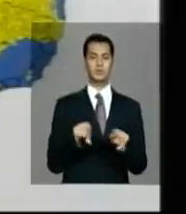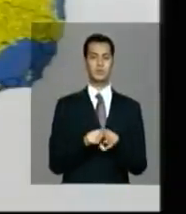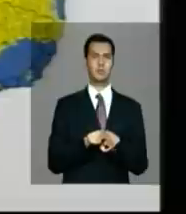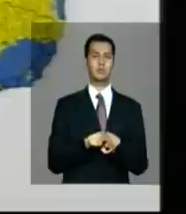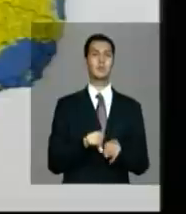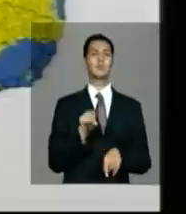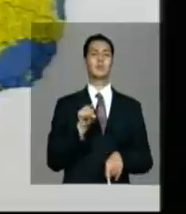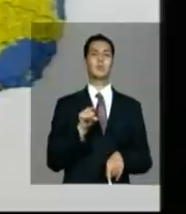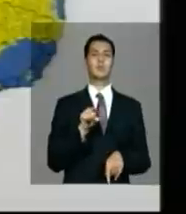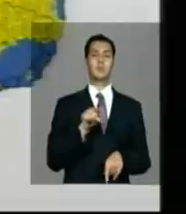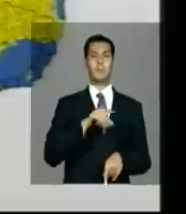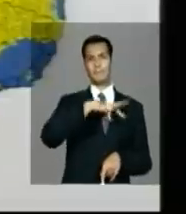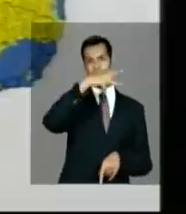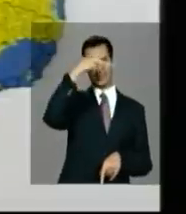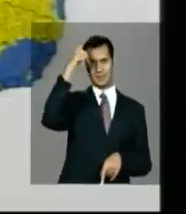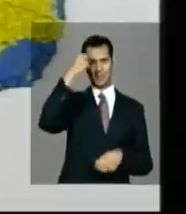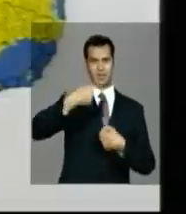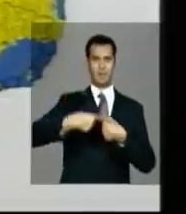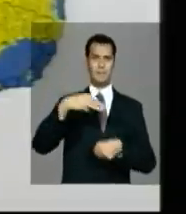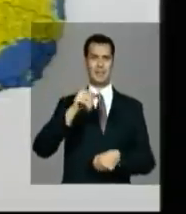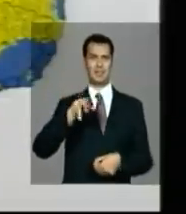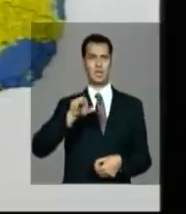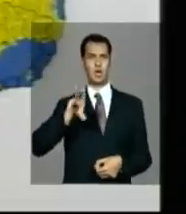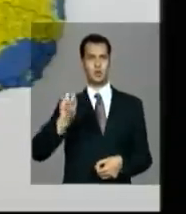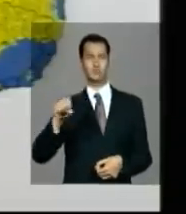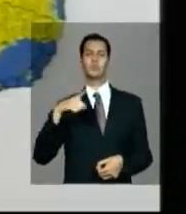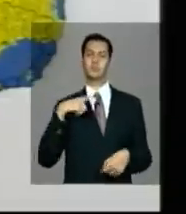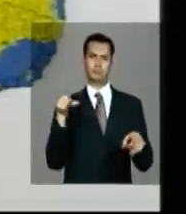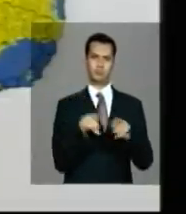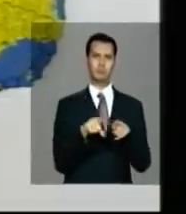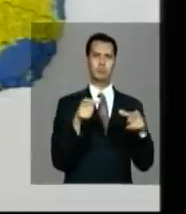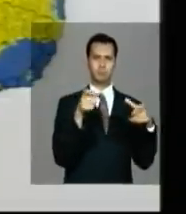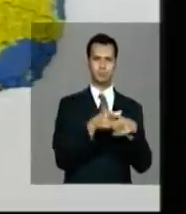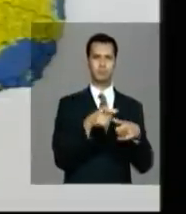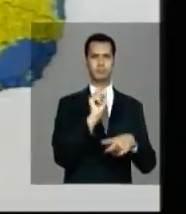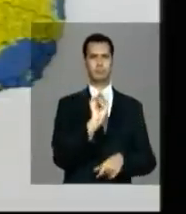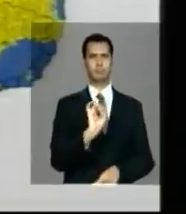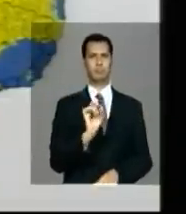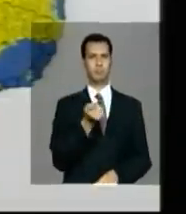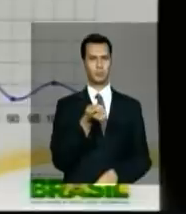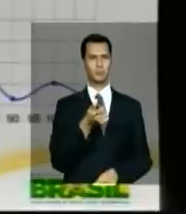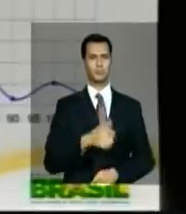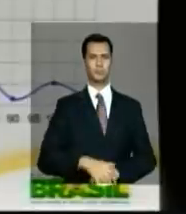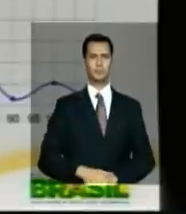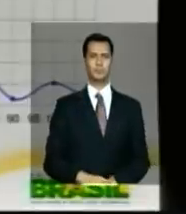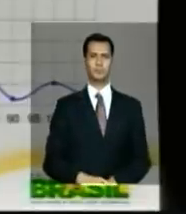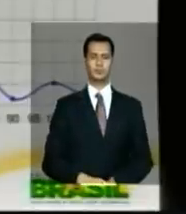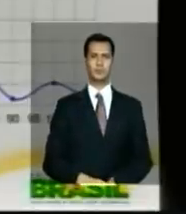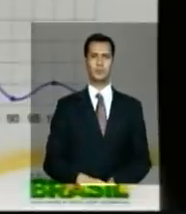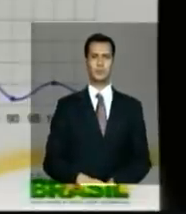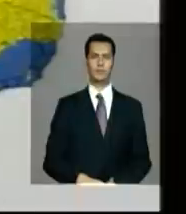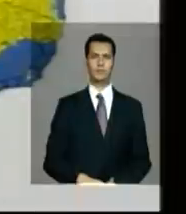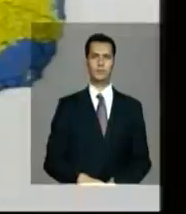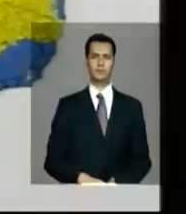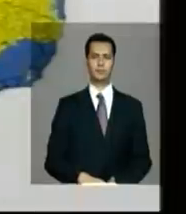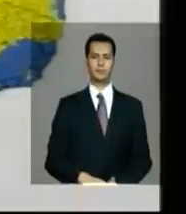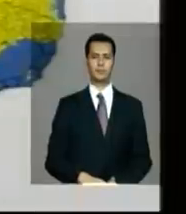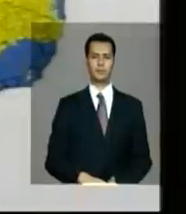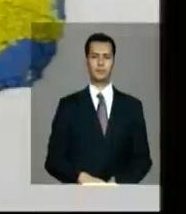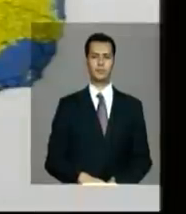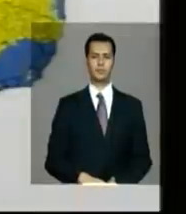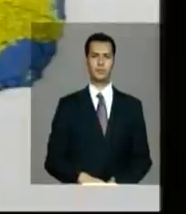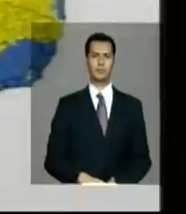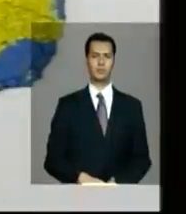região metropolitana de Manaus OK depois fomos para agre não no mesmo mapa por gentileza